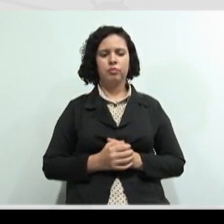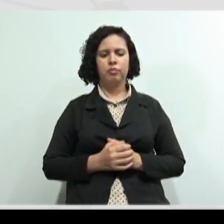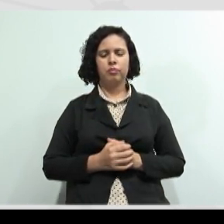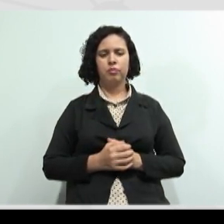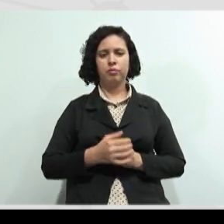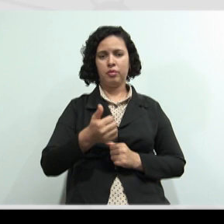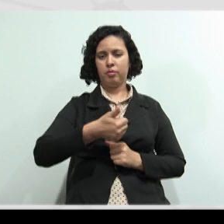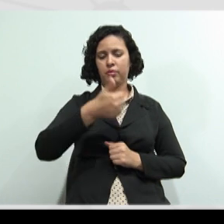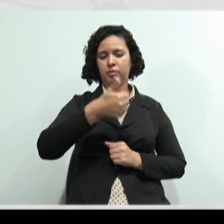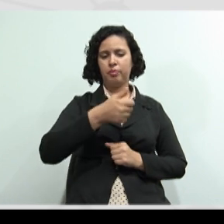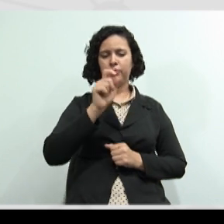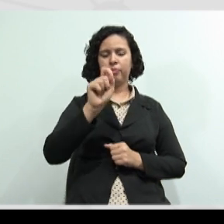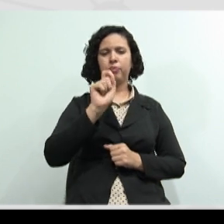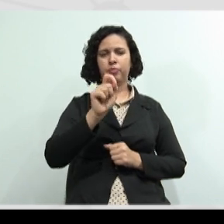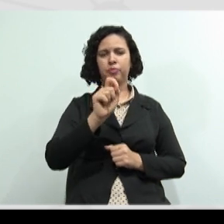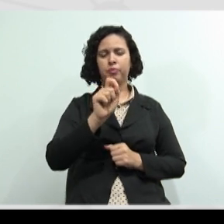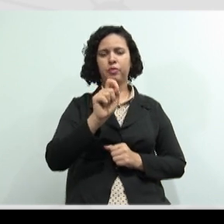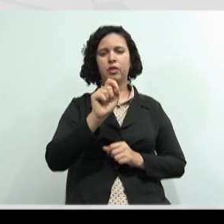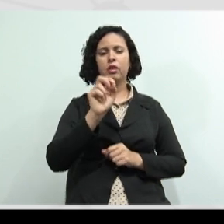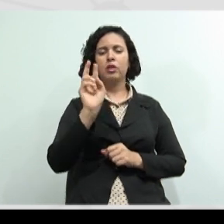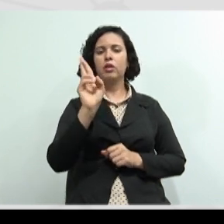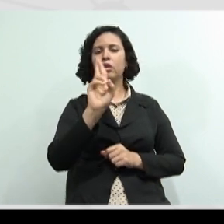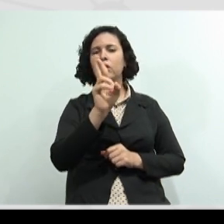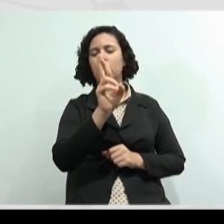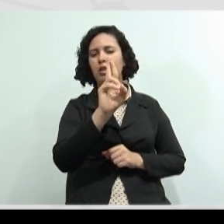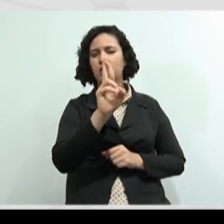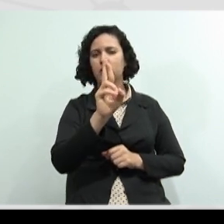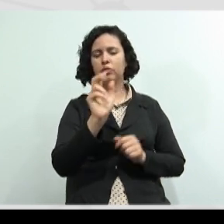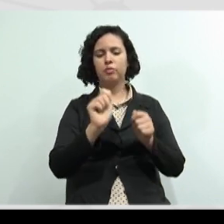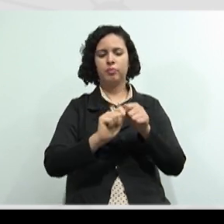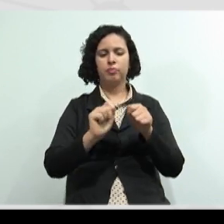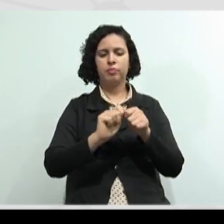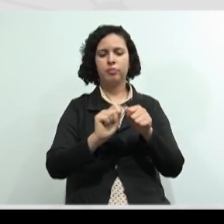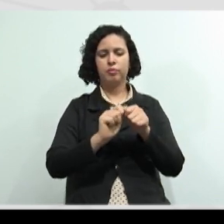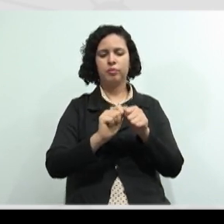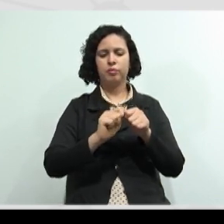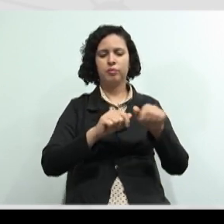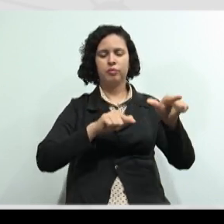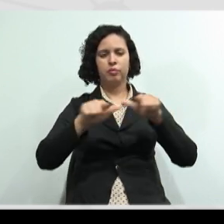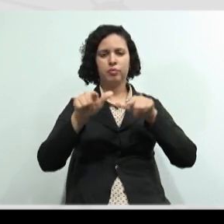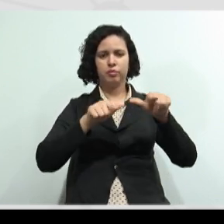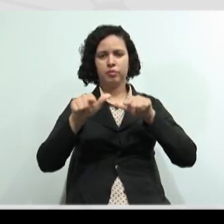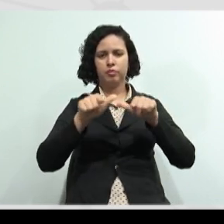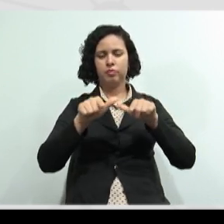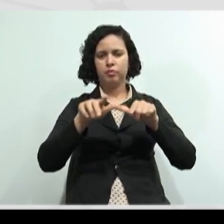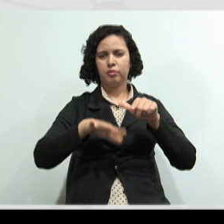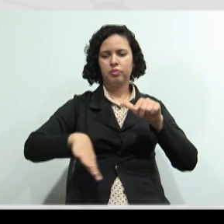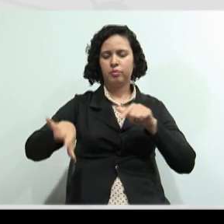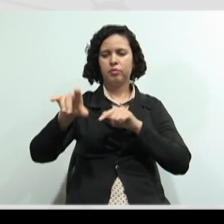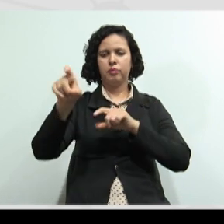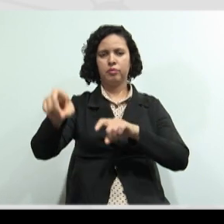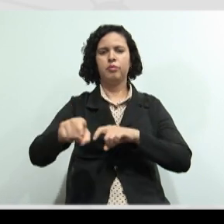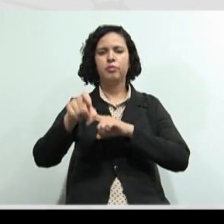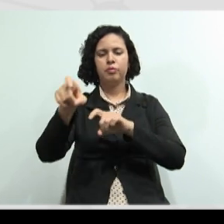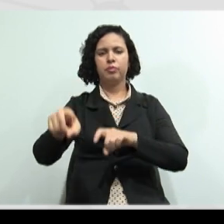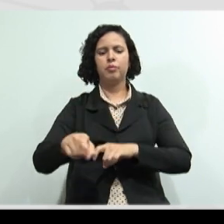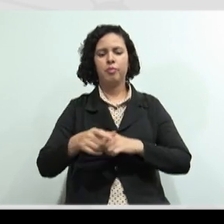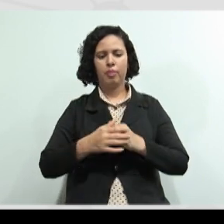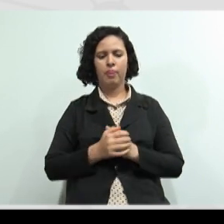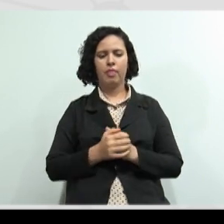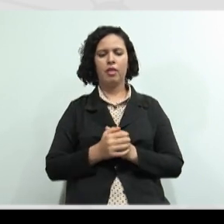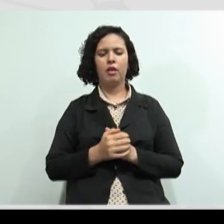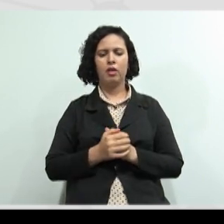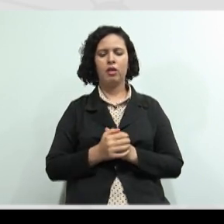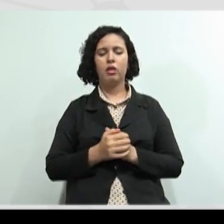Primeiro, quem pratica atividade no meio rural. Segundo, quem possui área de